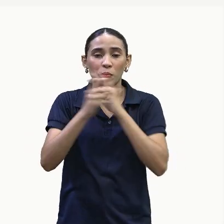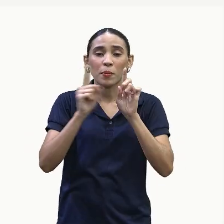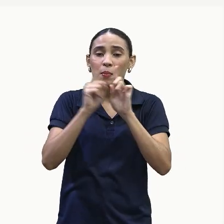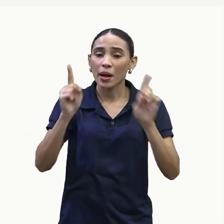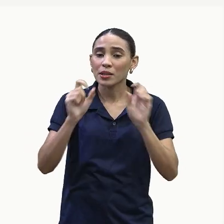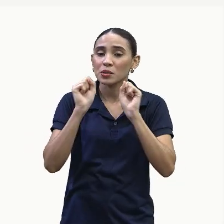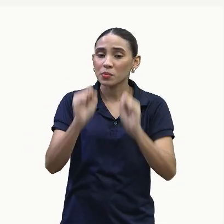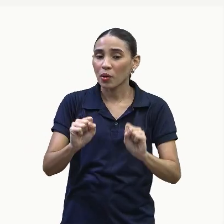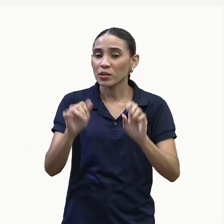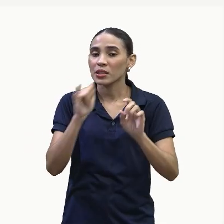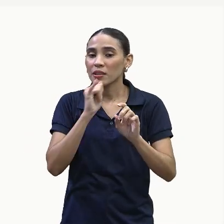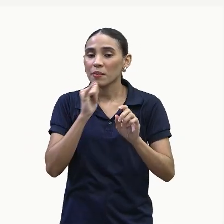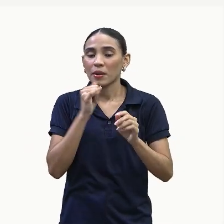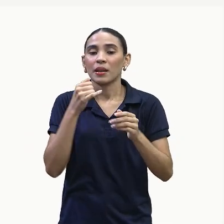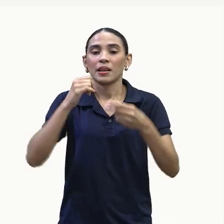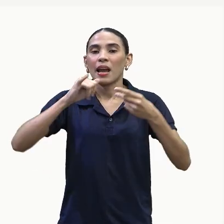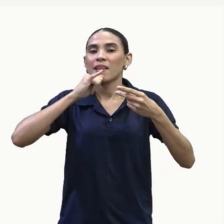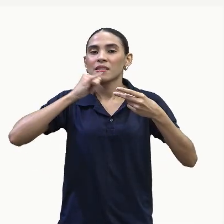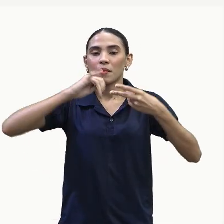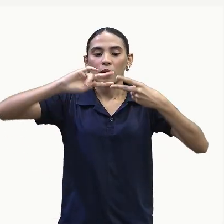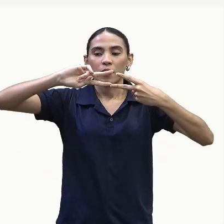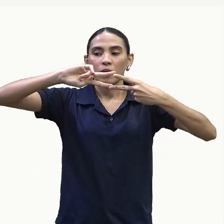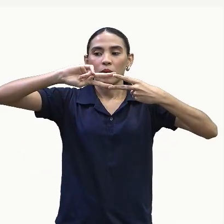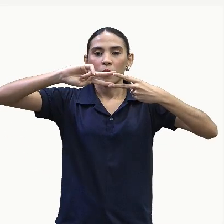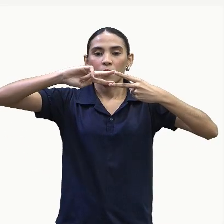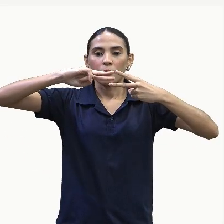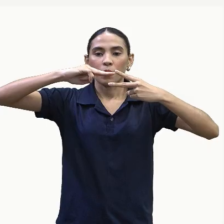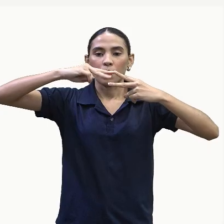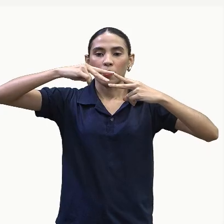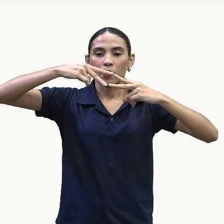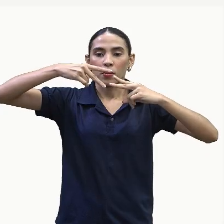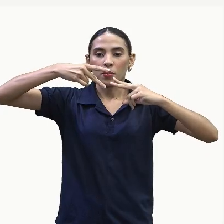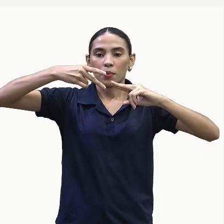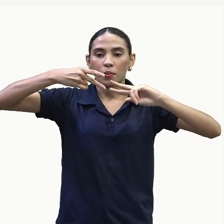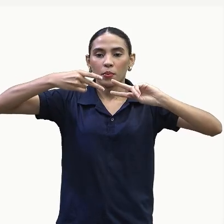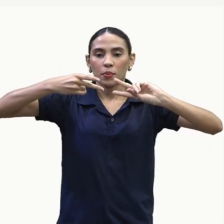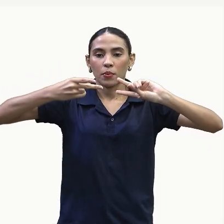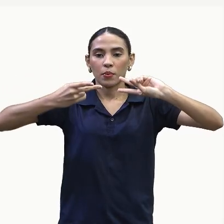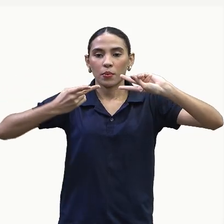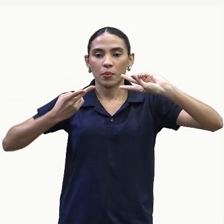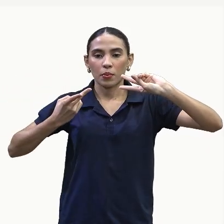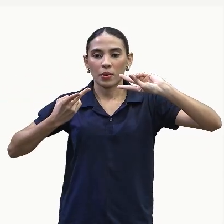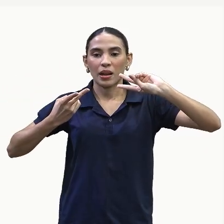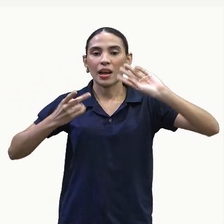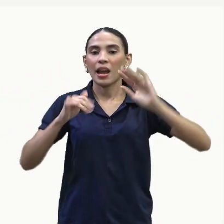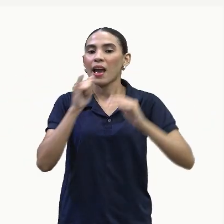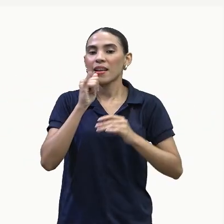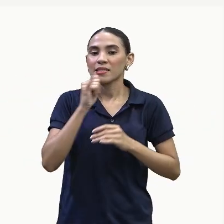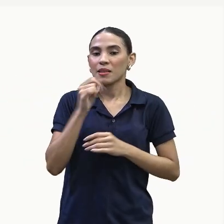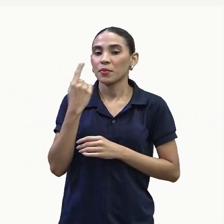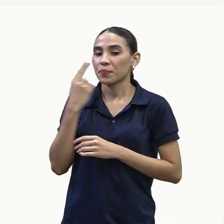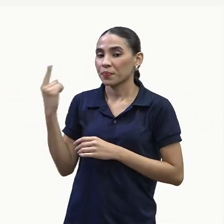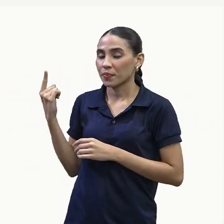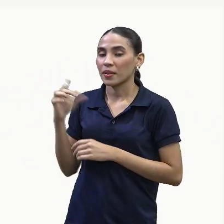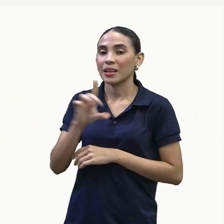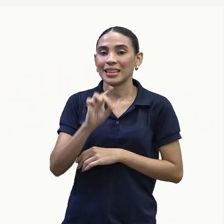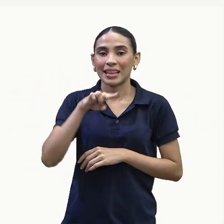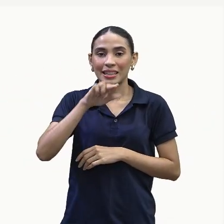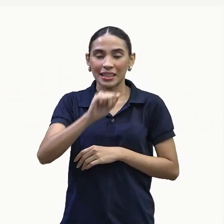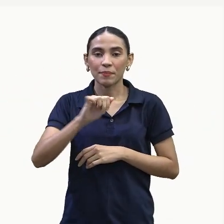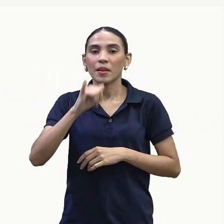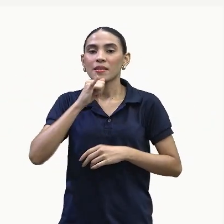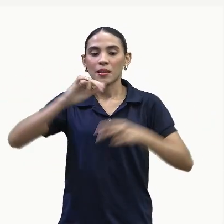pode se desenrolar, desespiralar, né? Porque nós chamamos de fita de DNA, quando